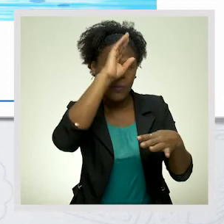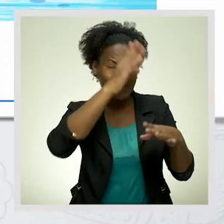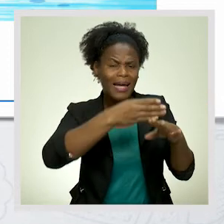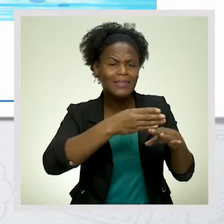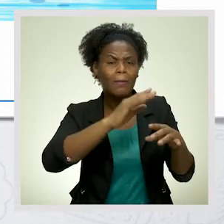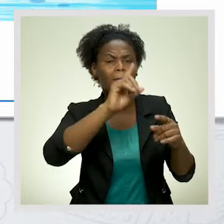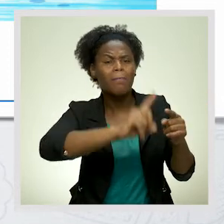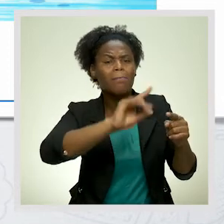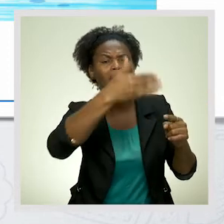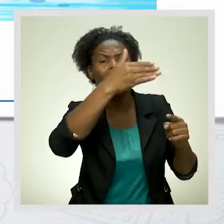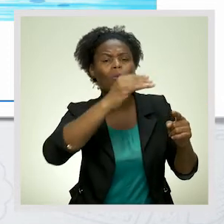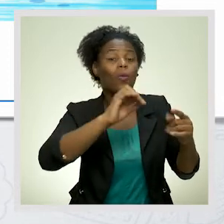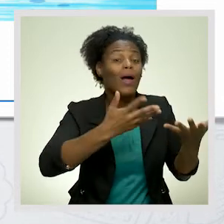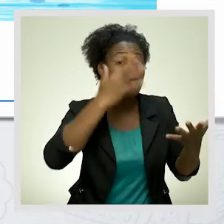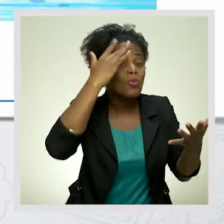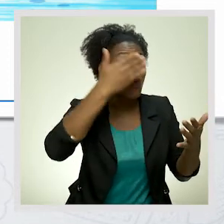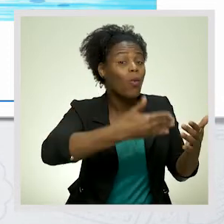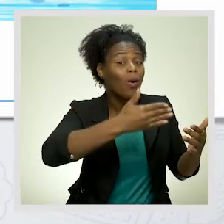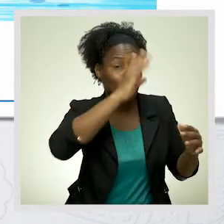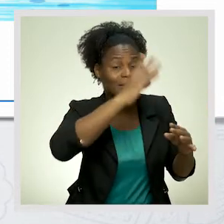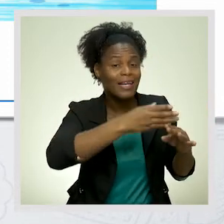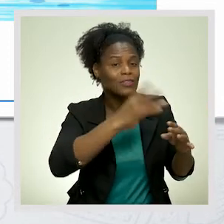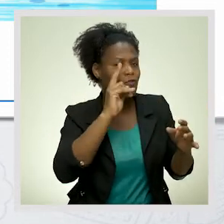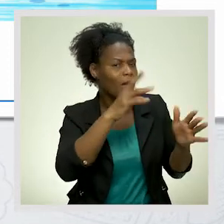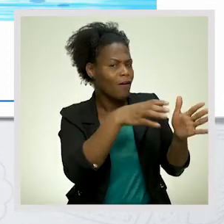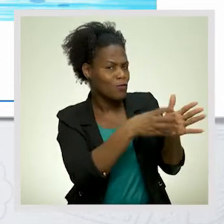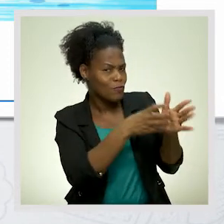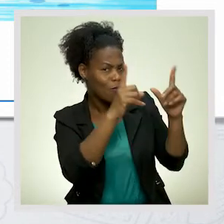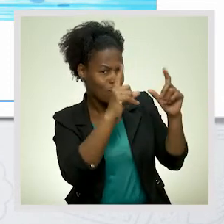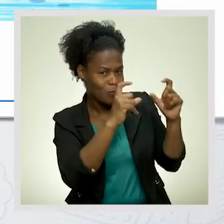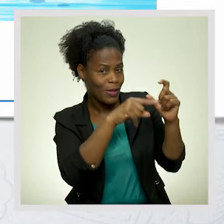a reparar? As figuras têm a ver com a história que acabamos de ler.